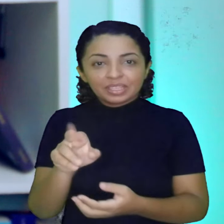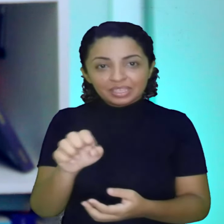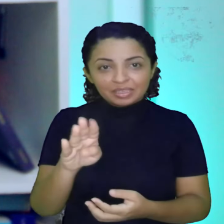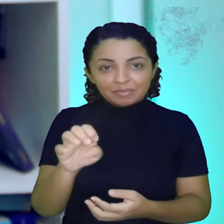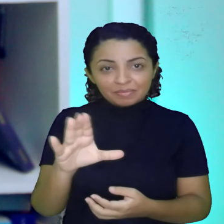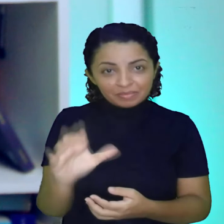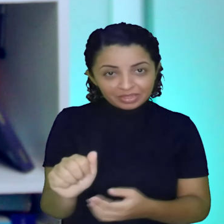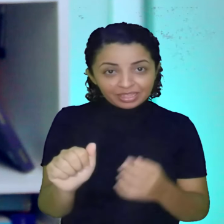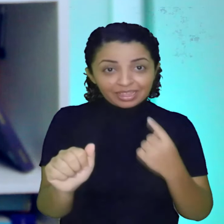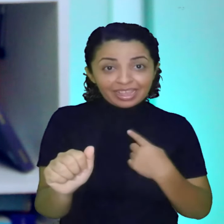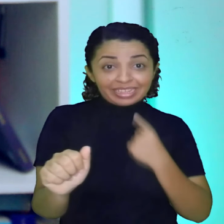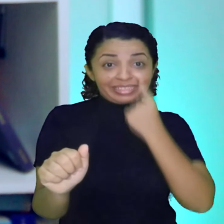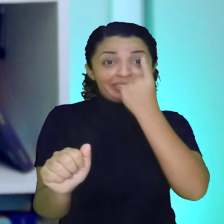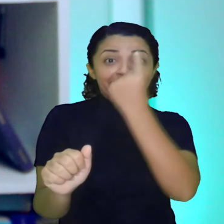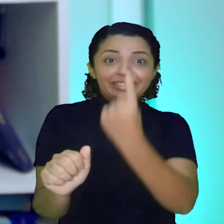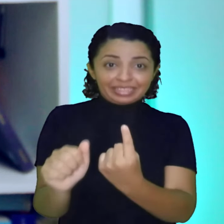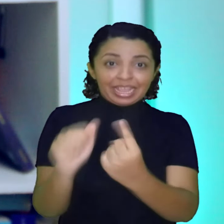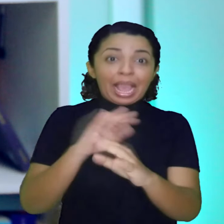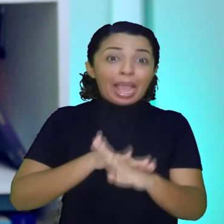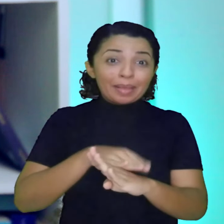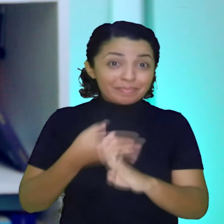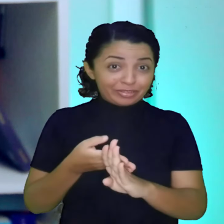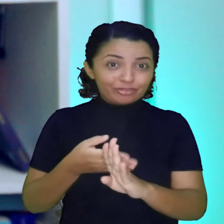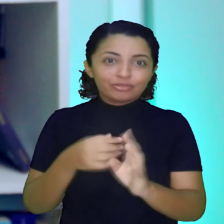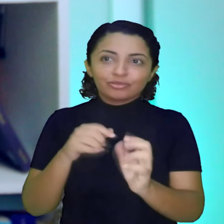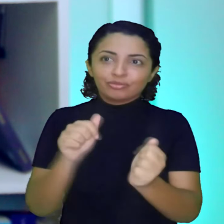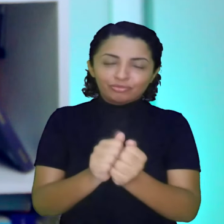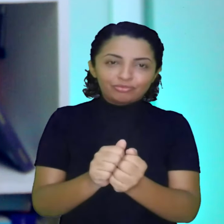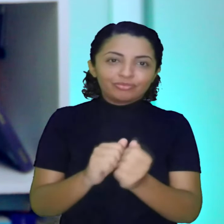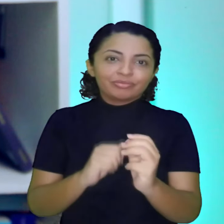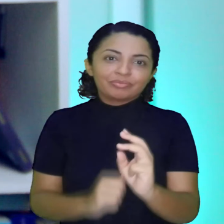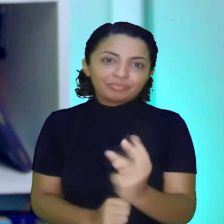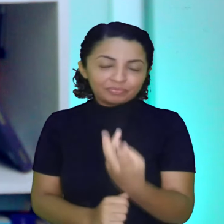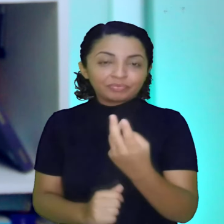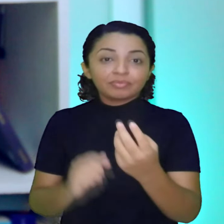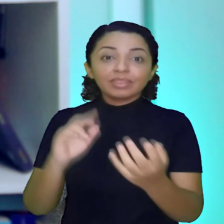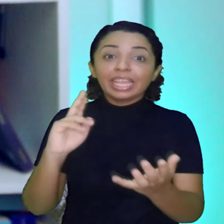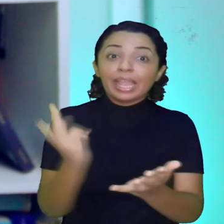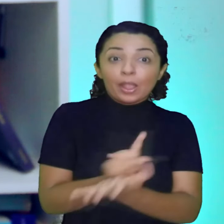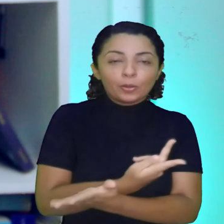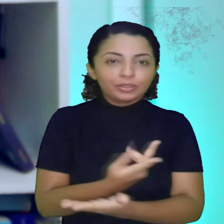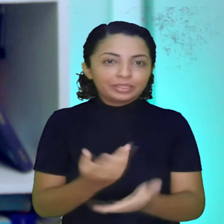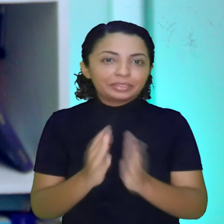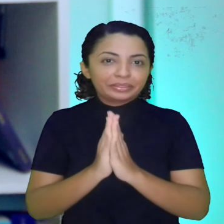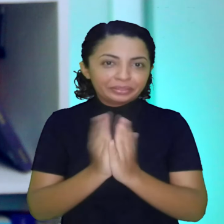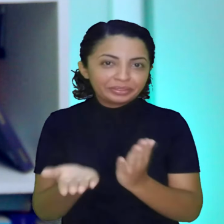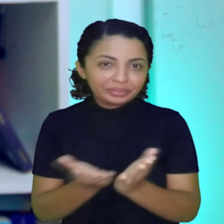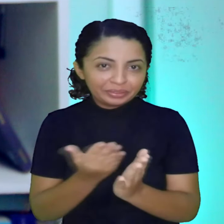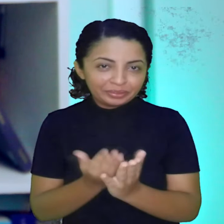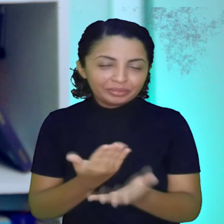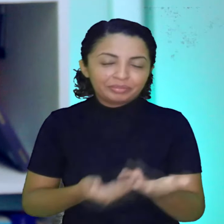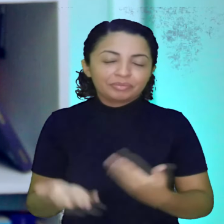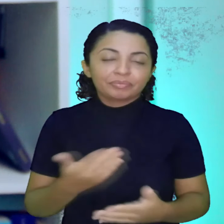de casa, nesse arranjo familiar é que se desenrolam as ações do livro. E esse é um